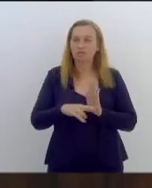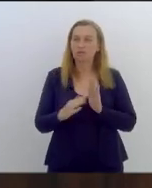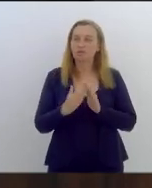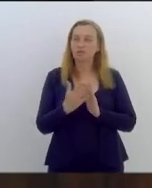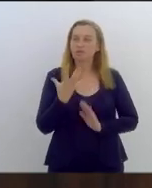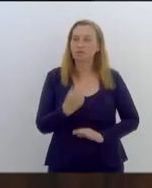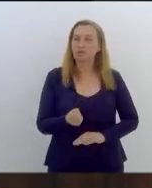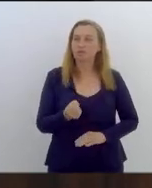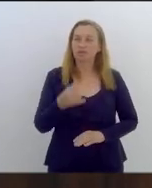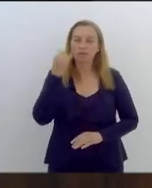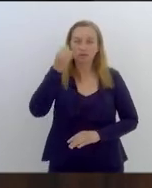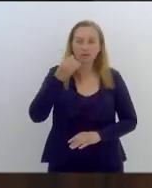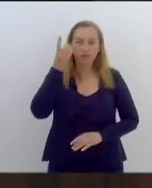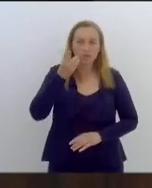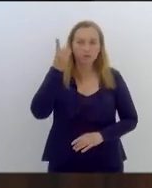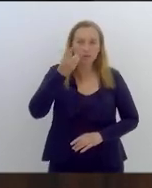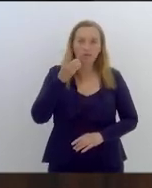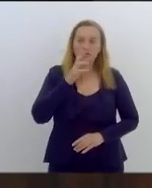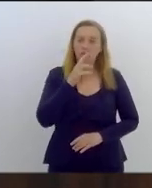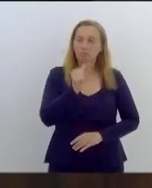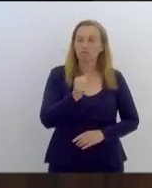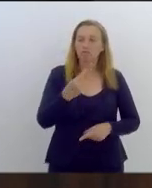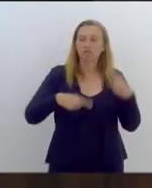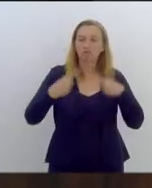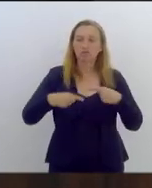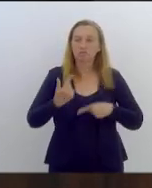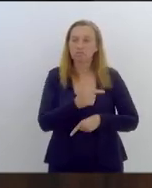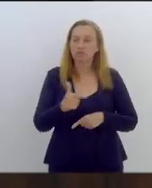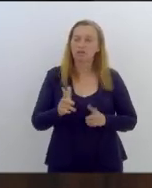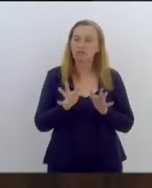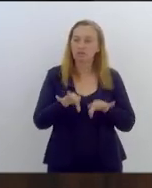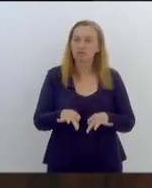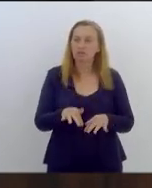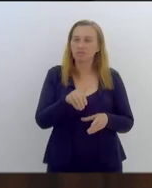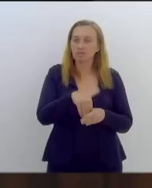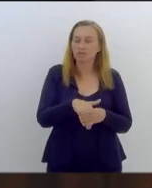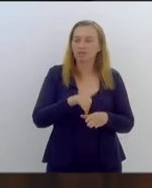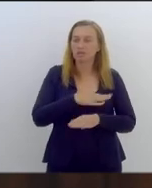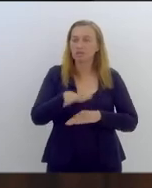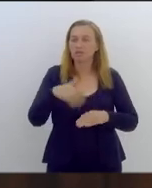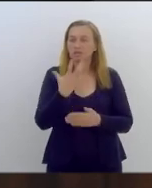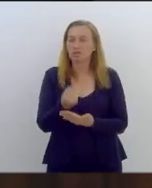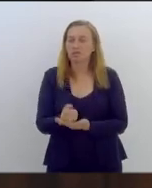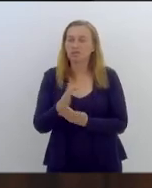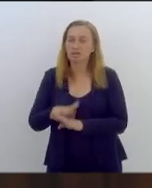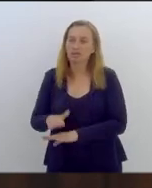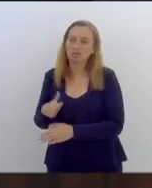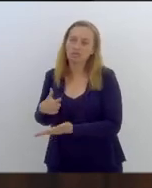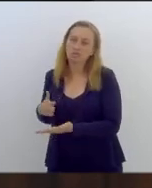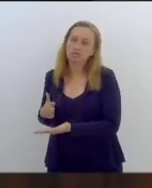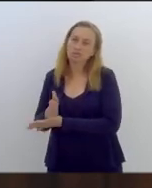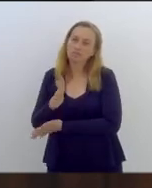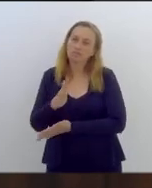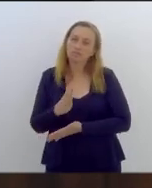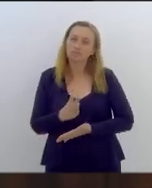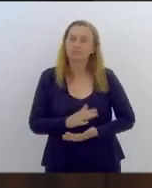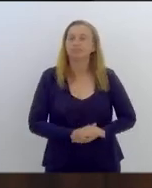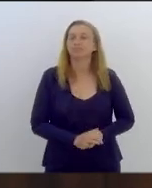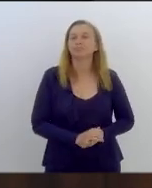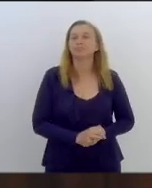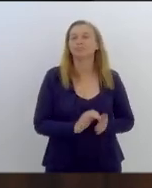favorável, deputado Rodrigo Amorim. Em discussão, não havendo que queira discutir, encerrada a discussão, em votação. Os senhores que aprovam, permaneçam como